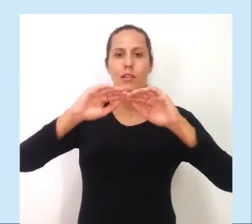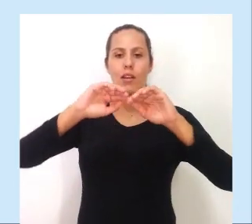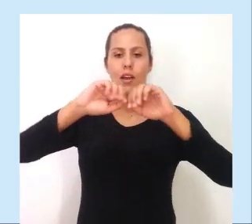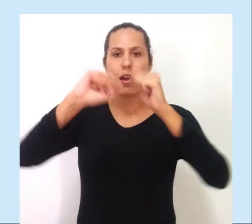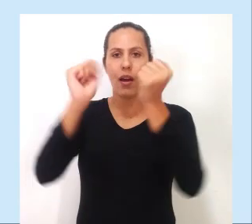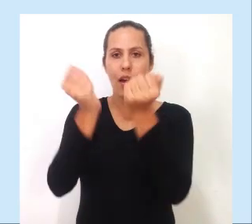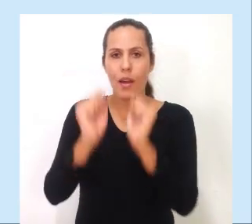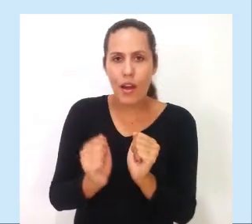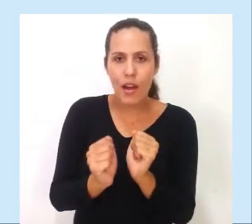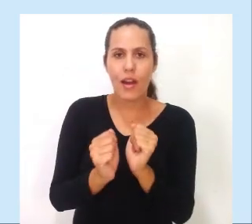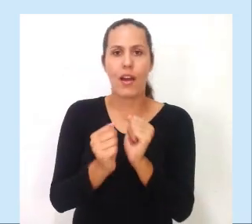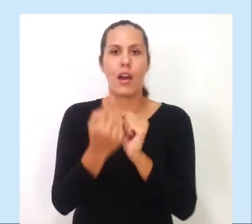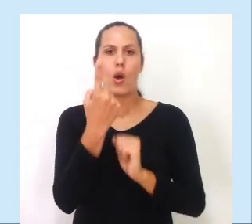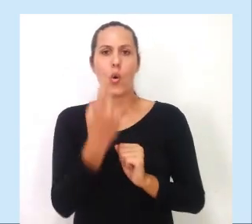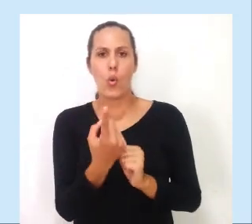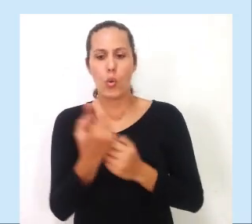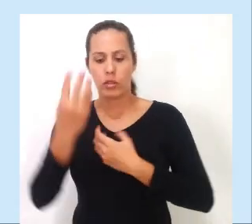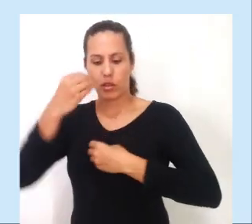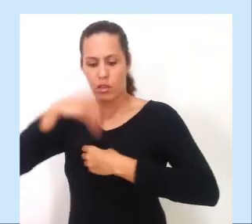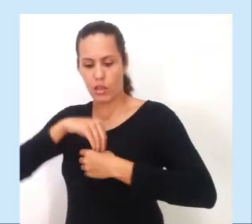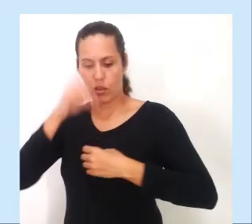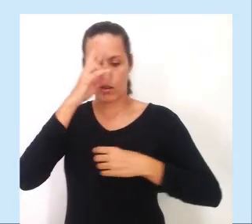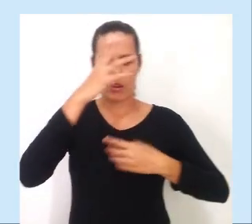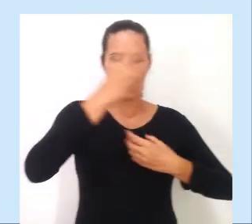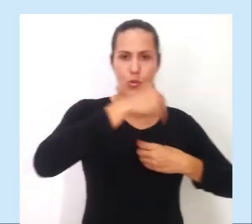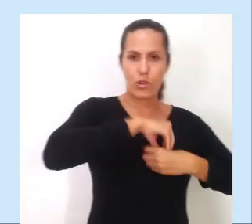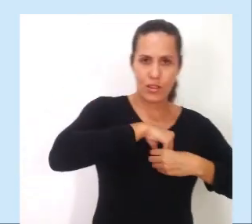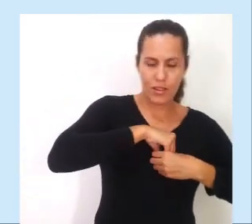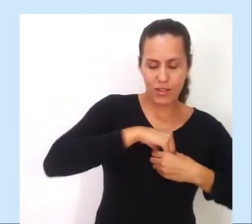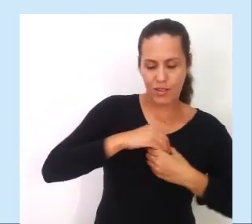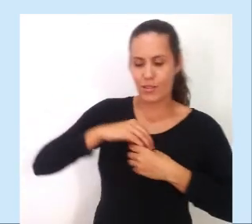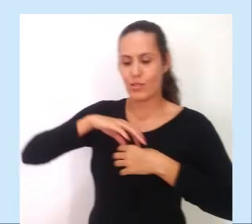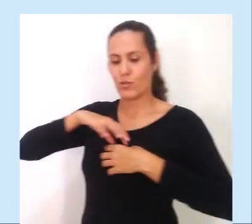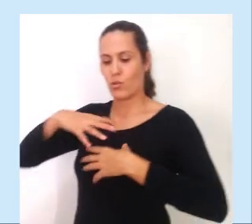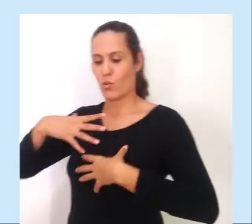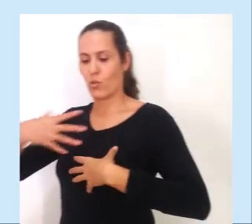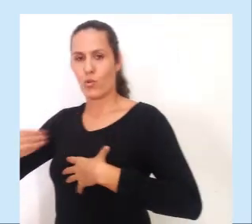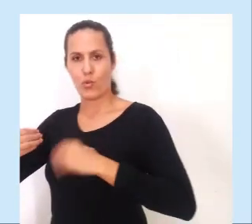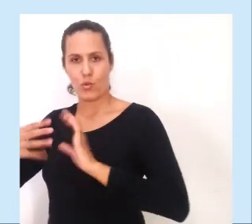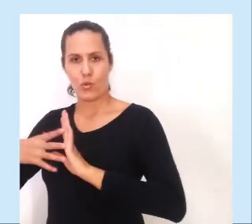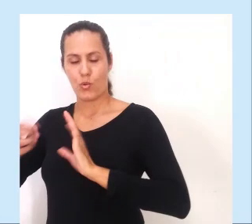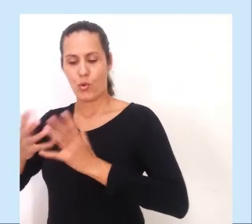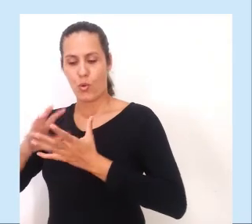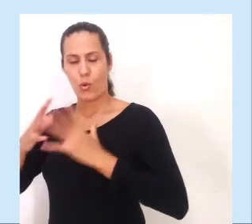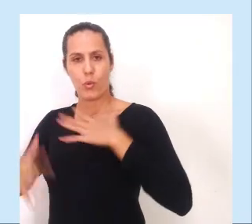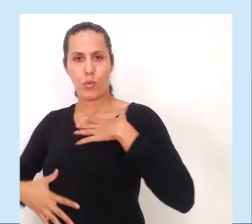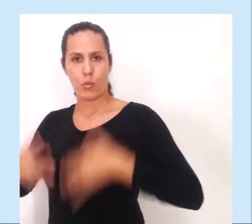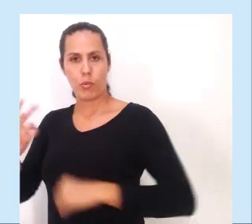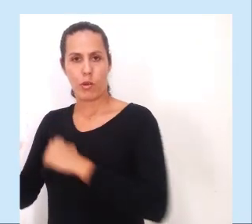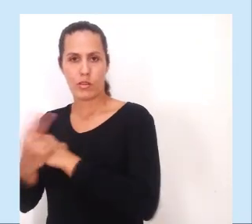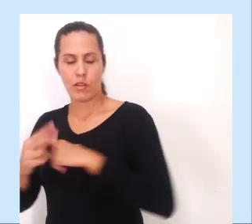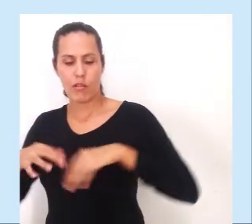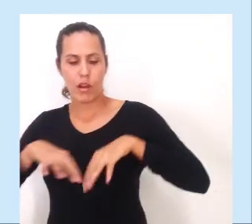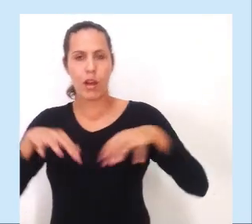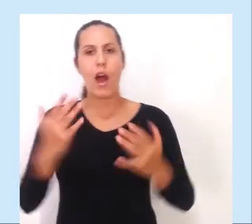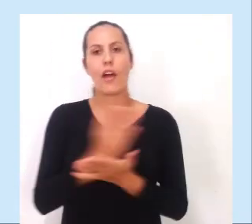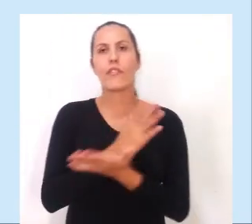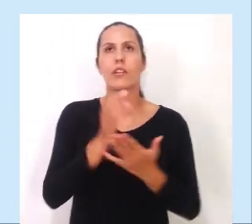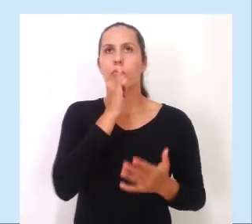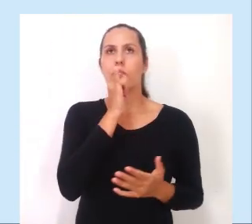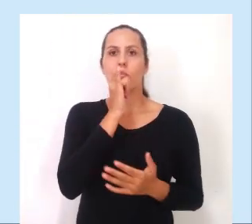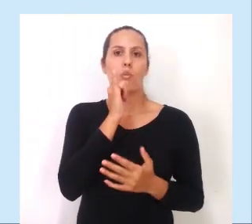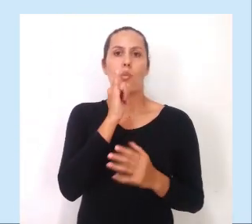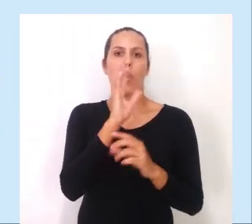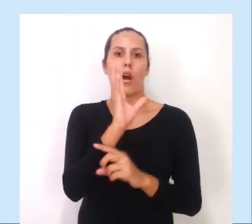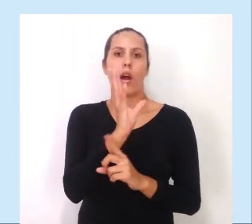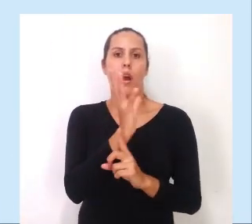quando falou ali de moldagem, que não tem só um tipo de moldagem, tem mais de um tipo de moldagem, né? Principalmente quando de